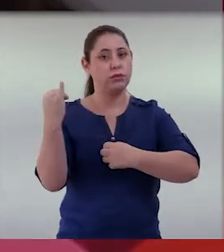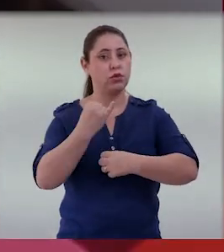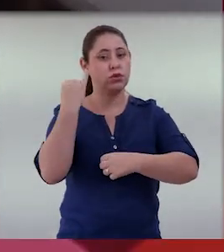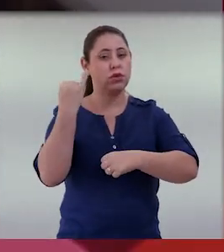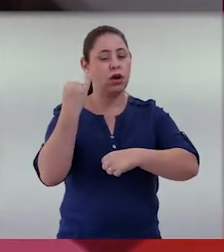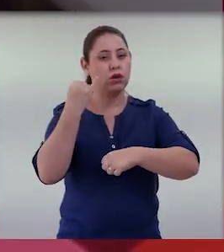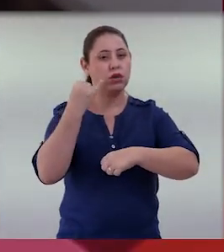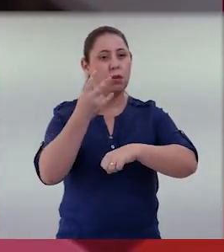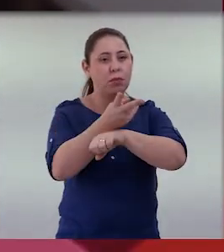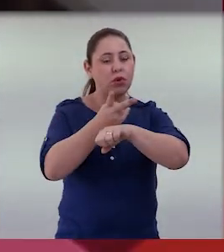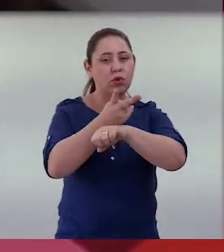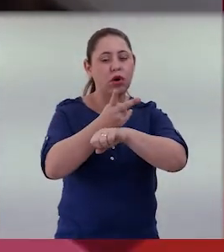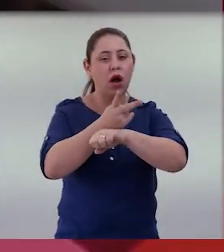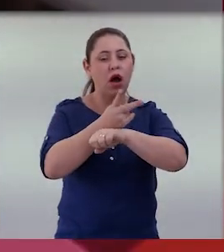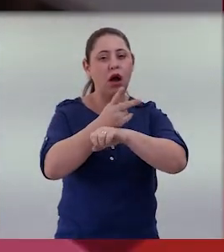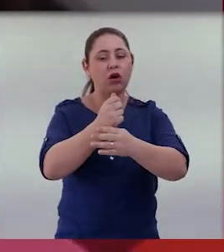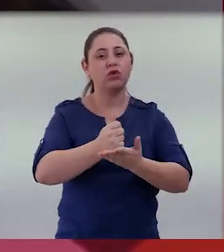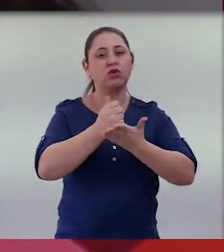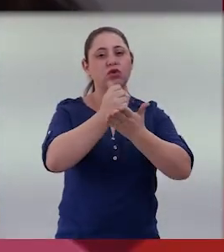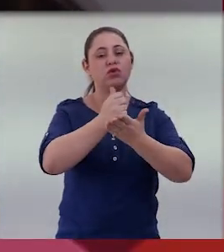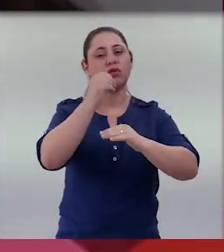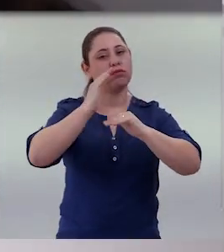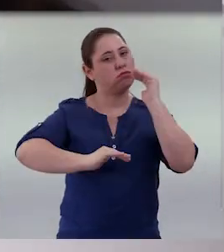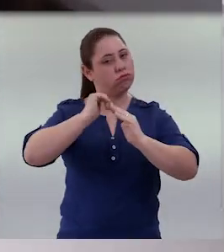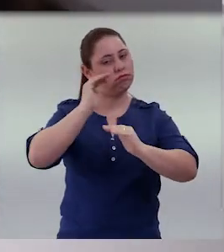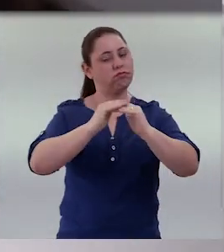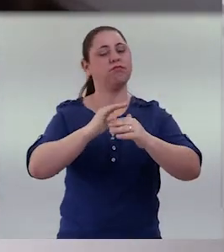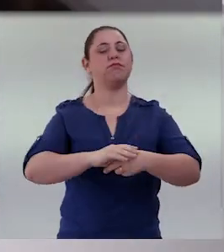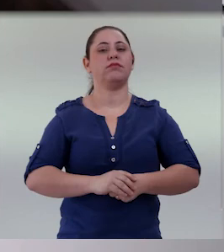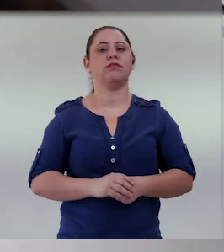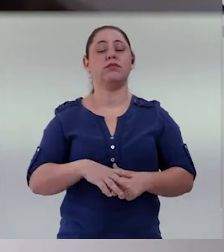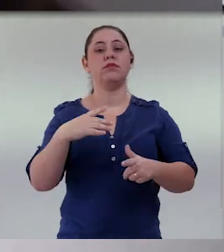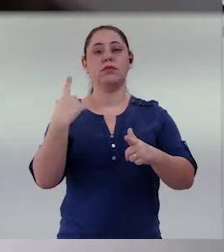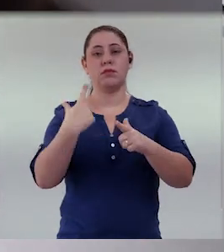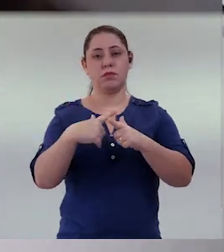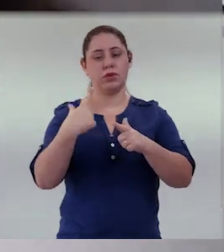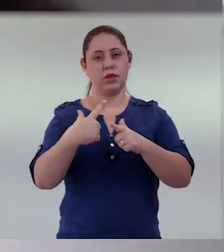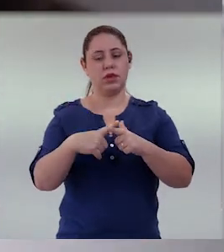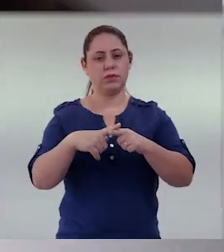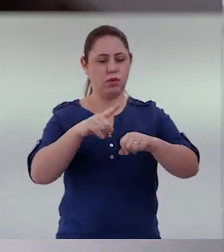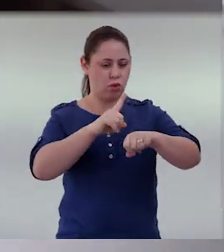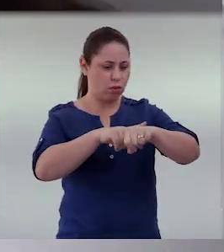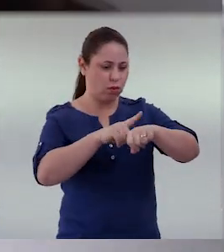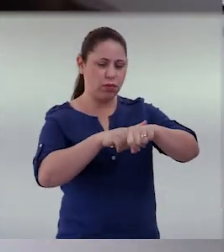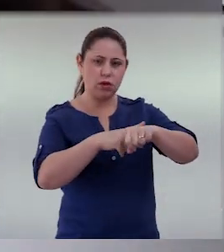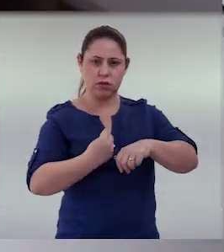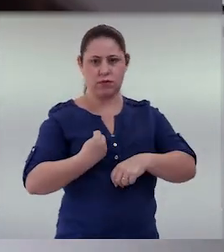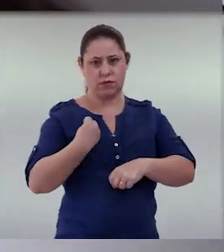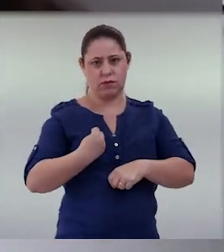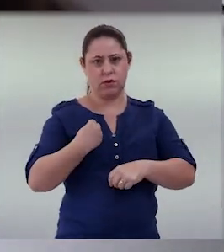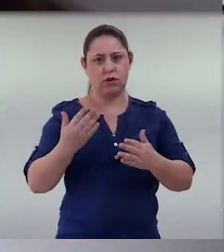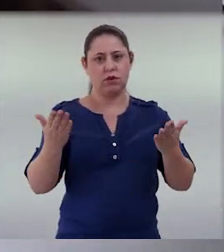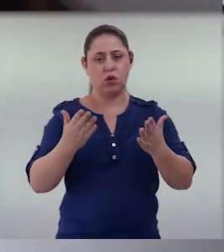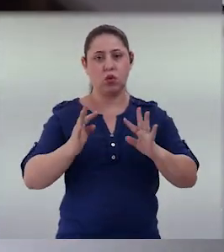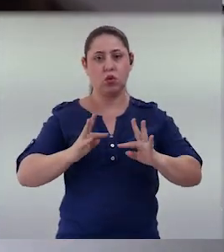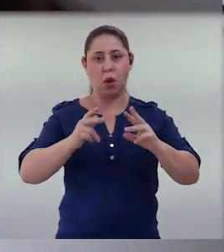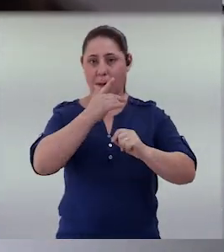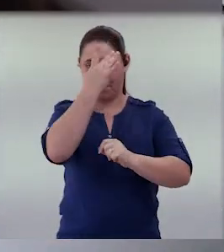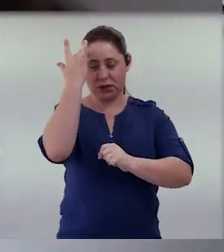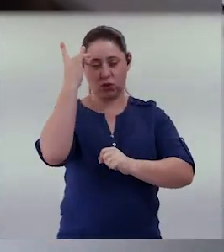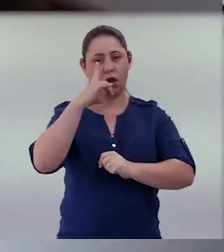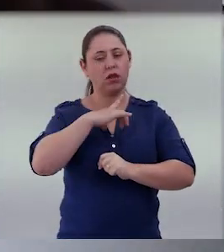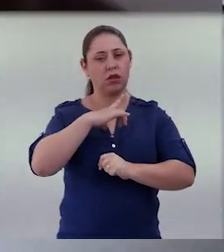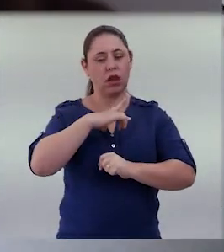então, depressão. É interessante buscar ajuda profissional nesse caso. Isso, exatamente. Porque nesse momento que a